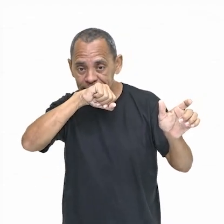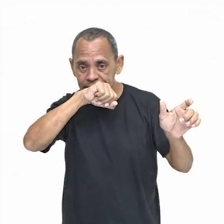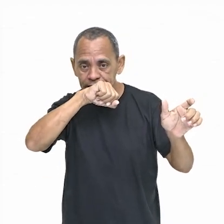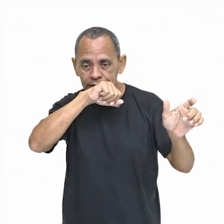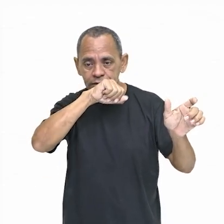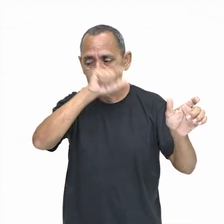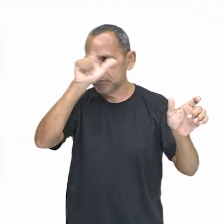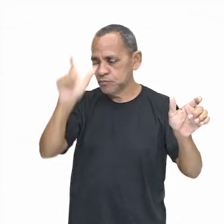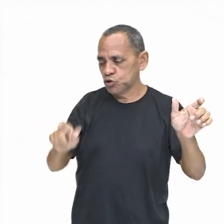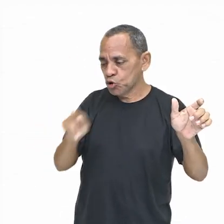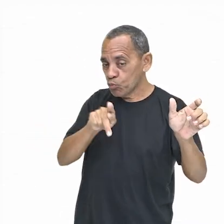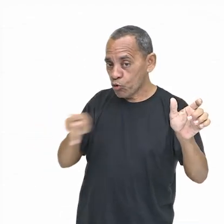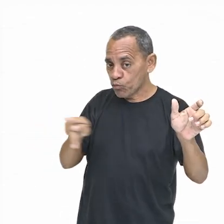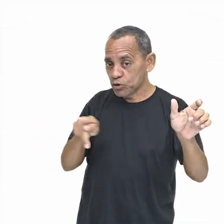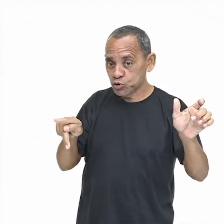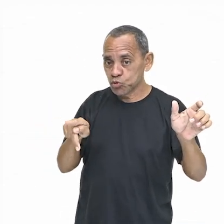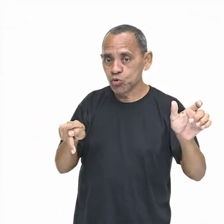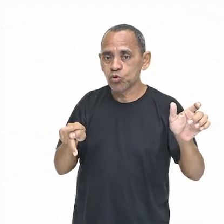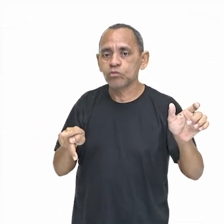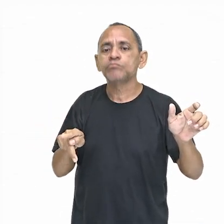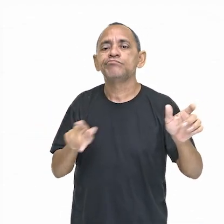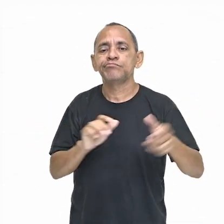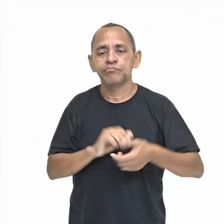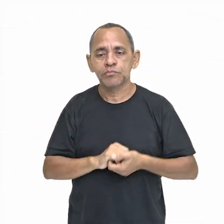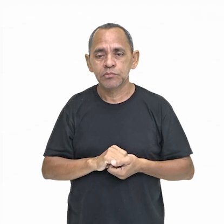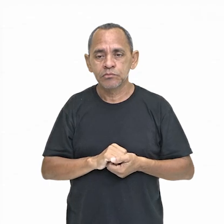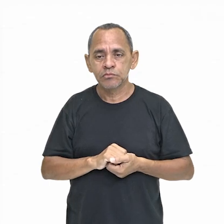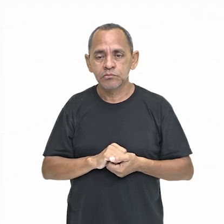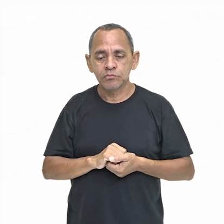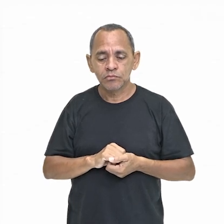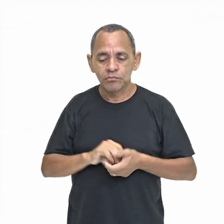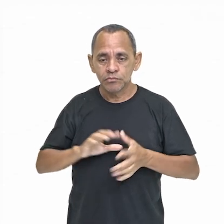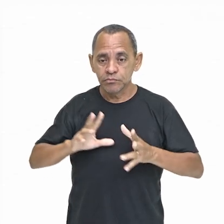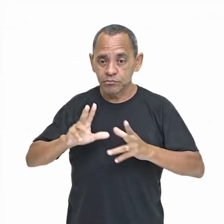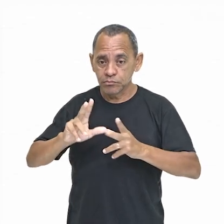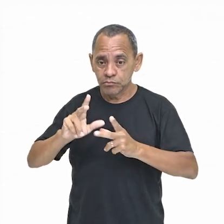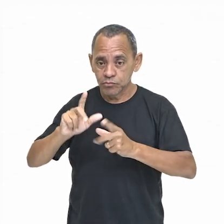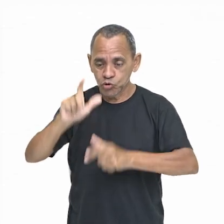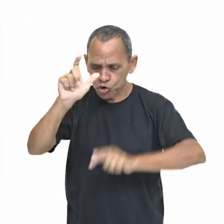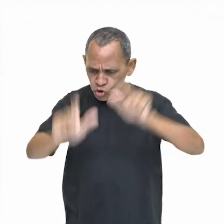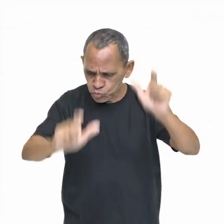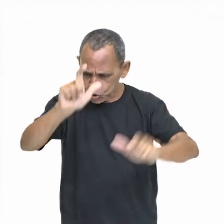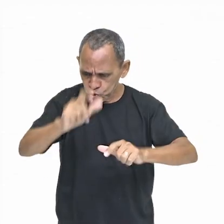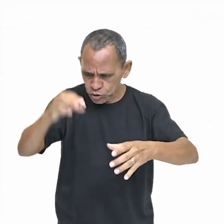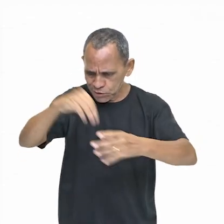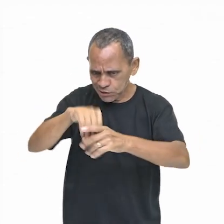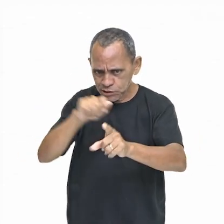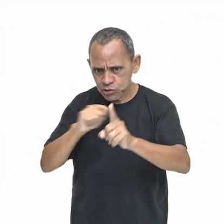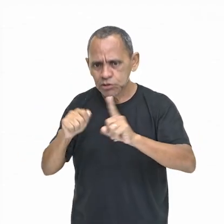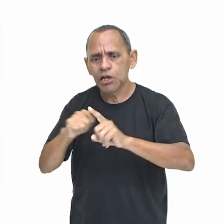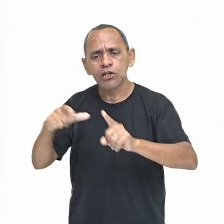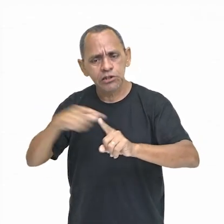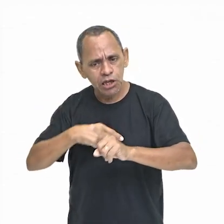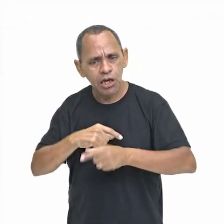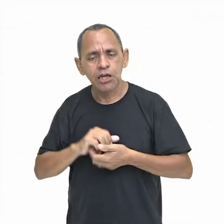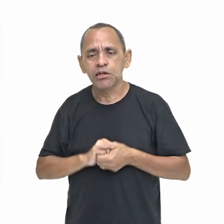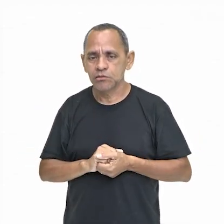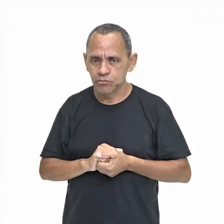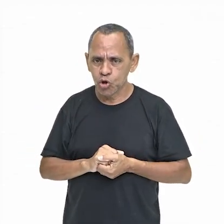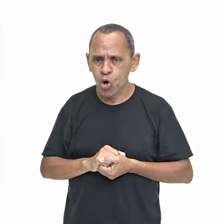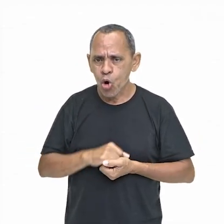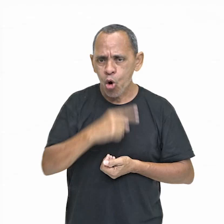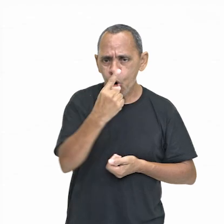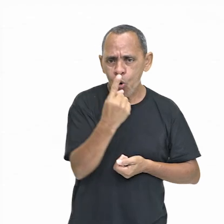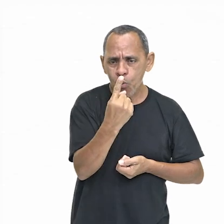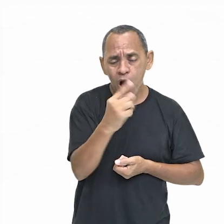posição, né, enquanto professor, um status. Todos os membros de uma sociedade ou grupo social possuem uma ou mais